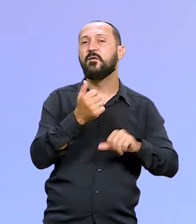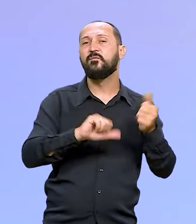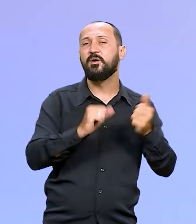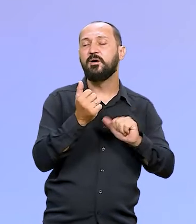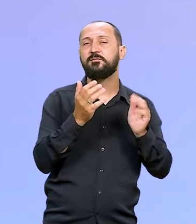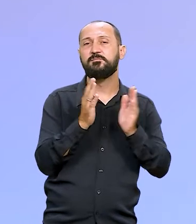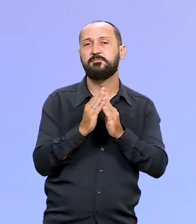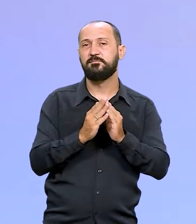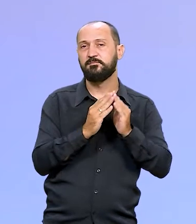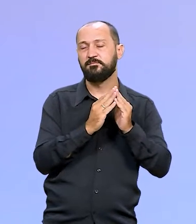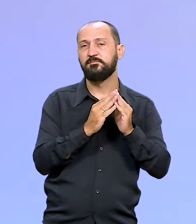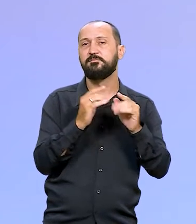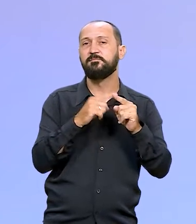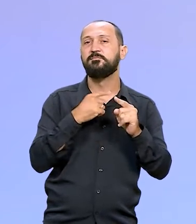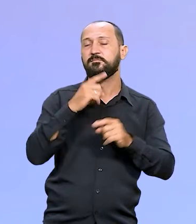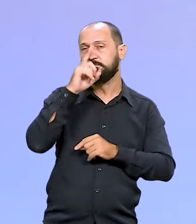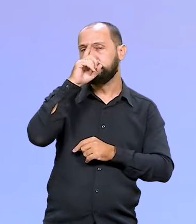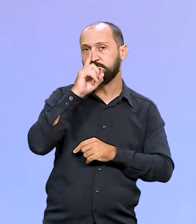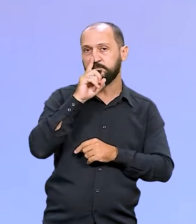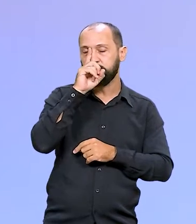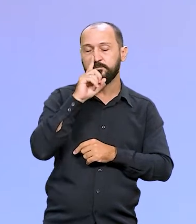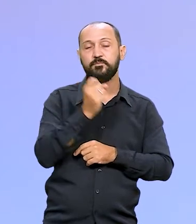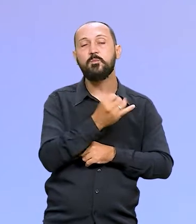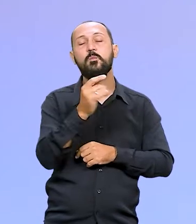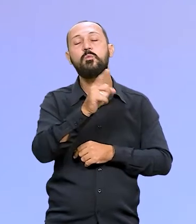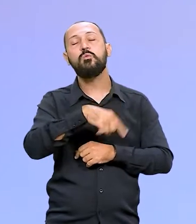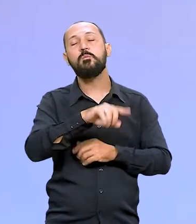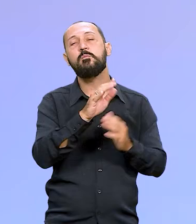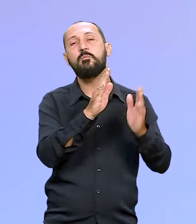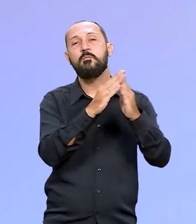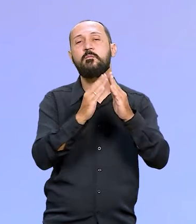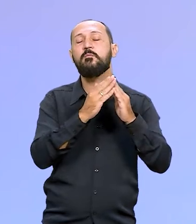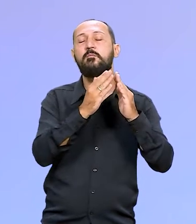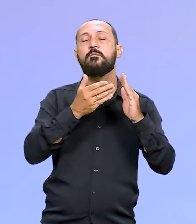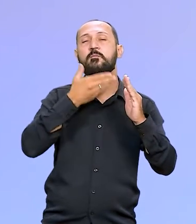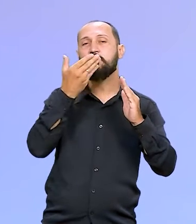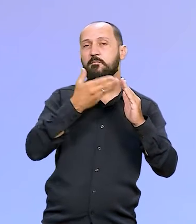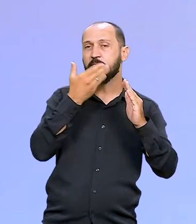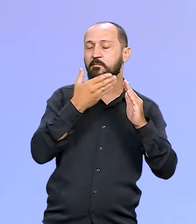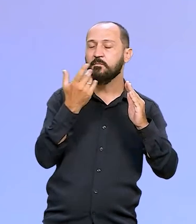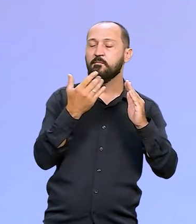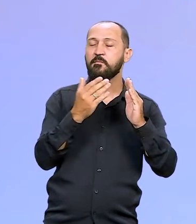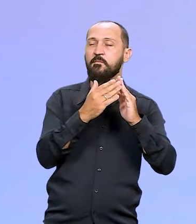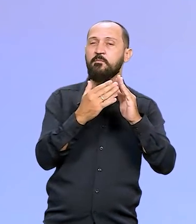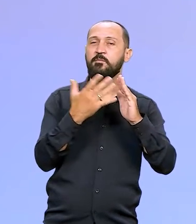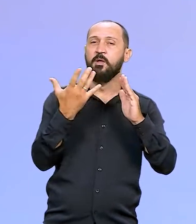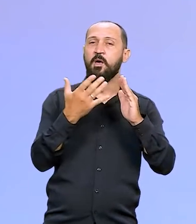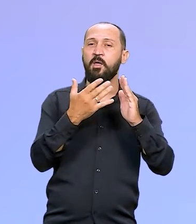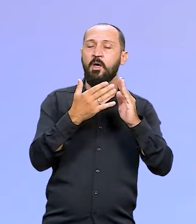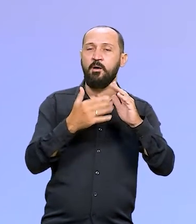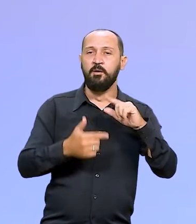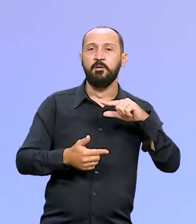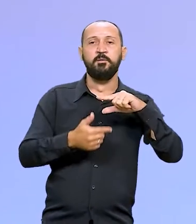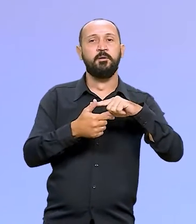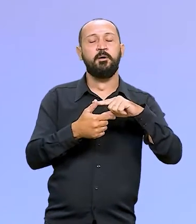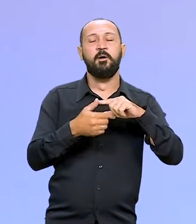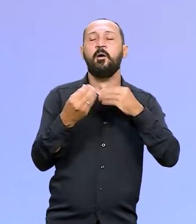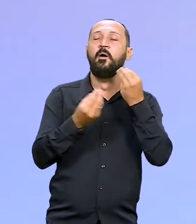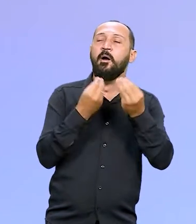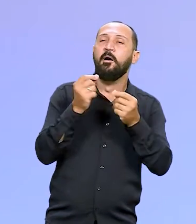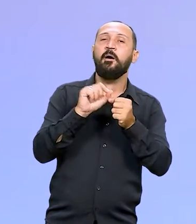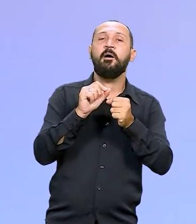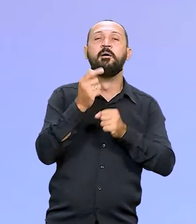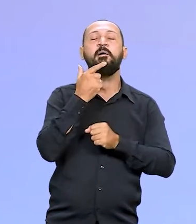tecnicamente para estar avaliando o imóvel, porque ele tem um risco de quanto vale esse imóvel, qual que é a facilidade de eu estar alienando esse imóvel em caso de